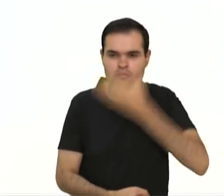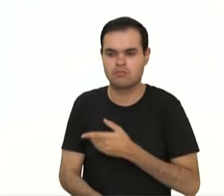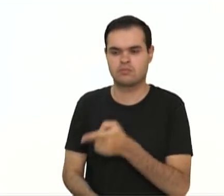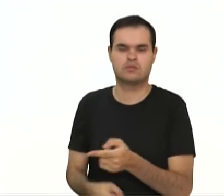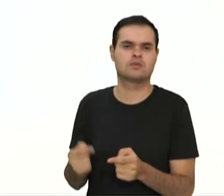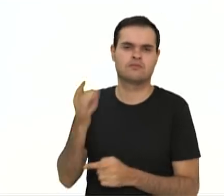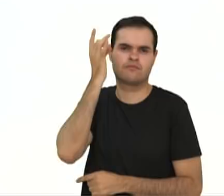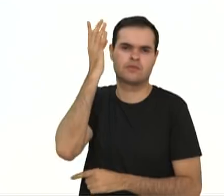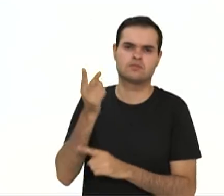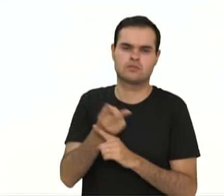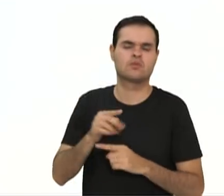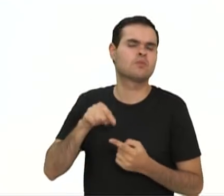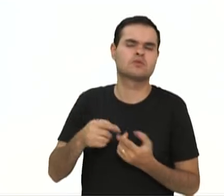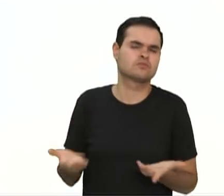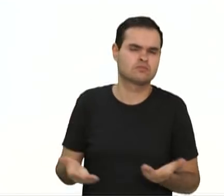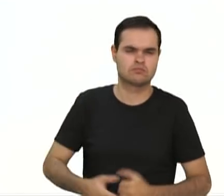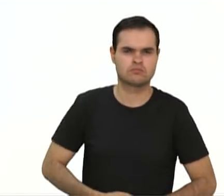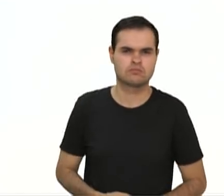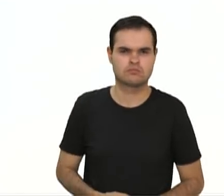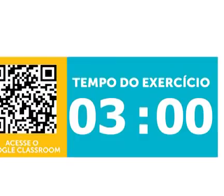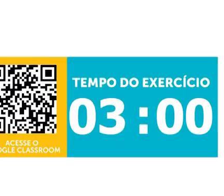que é o objetivo dele?